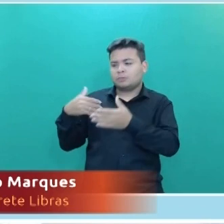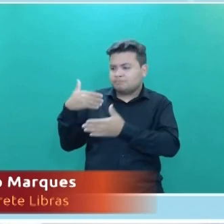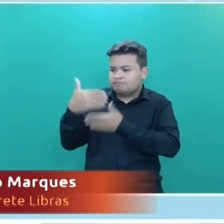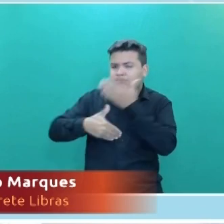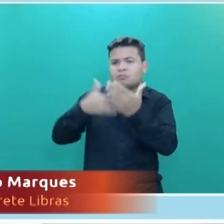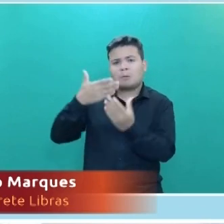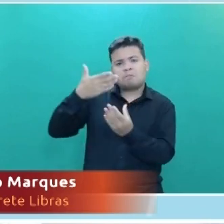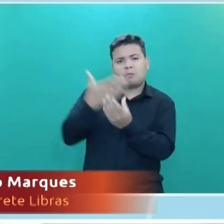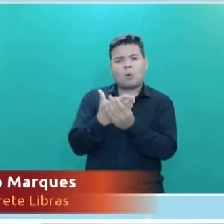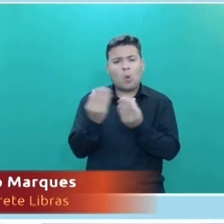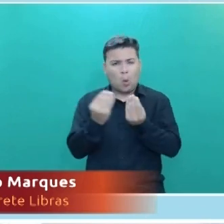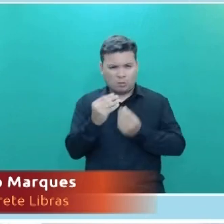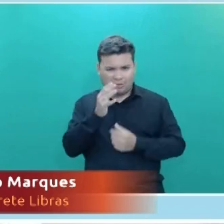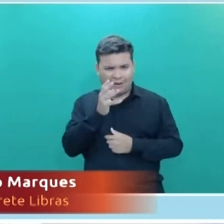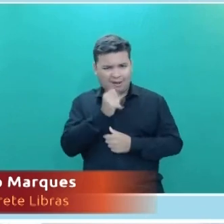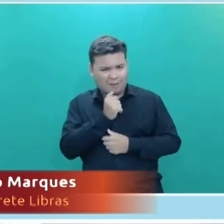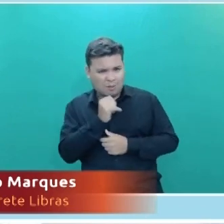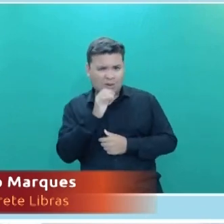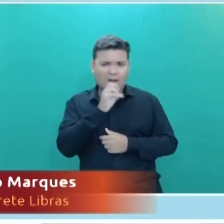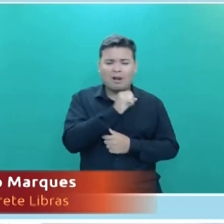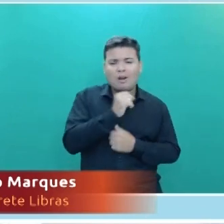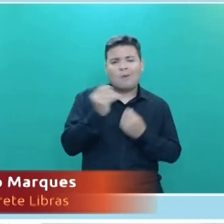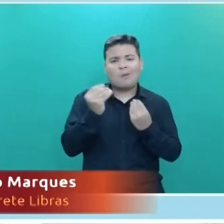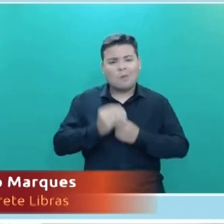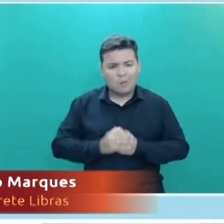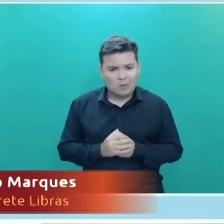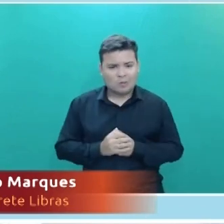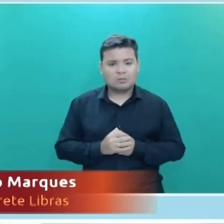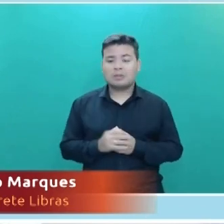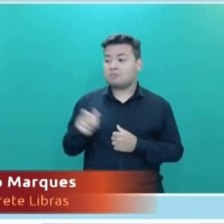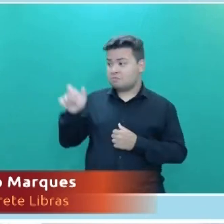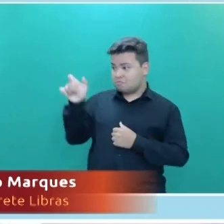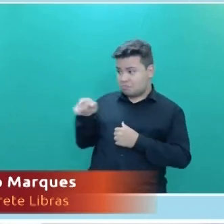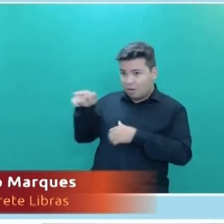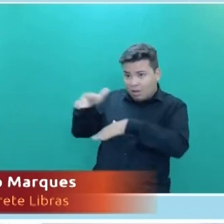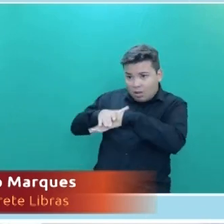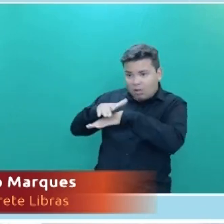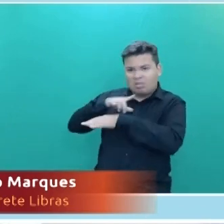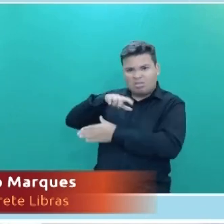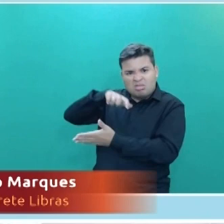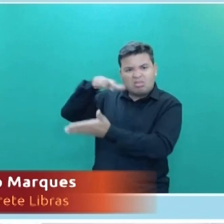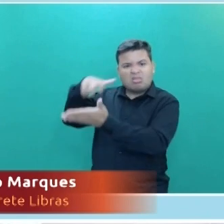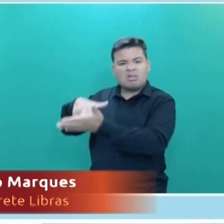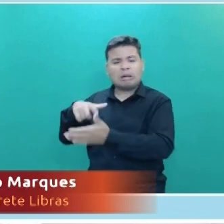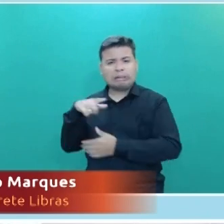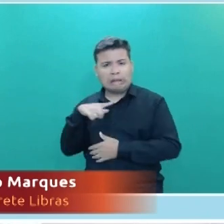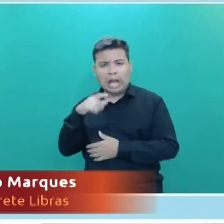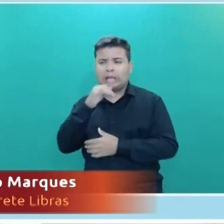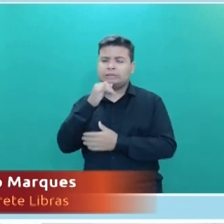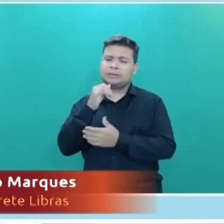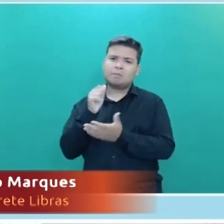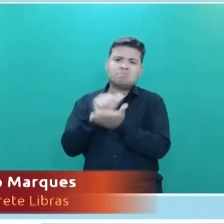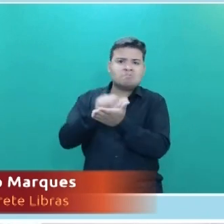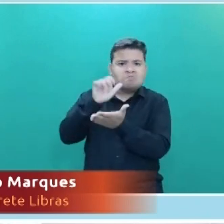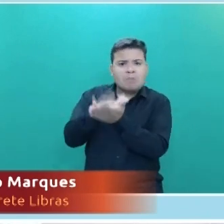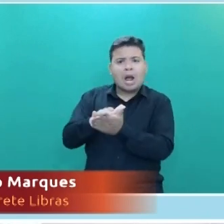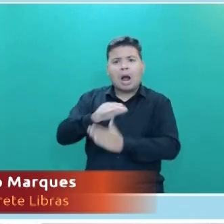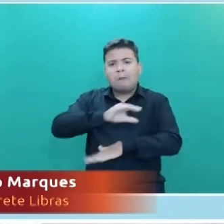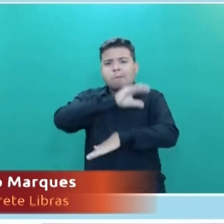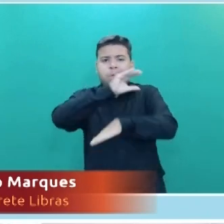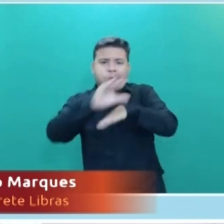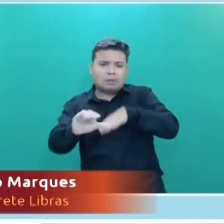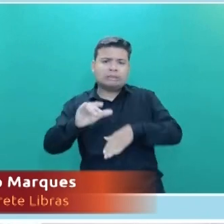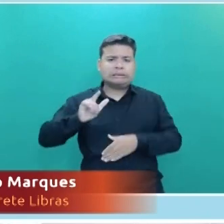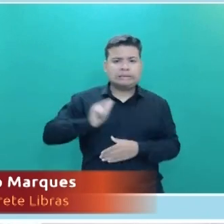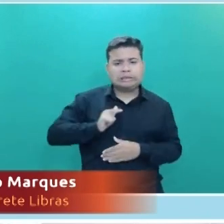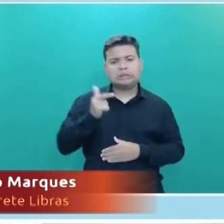muito, essas pessoas, elas recebem penalidades ou têm que pagar indenizações? Como é que a justiça tem caminhado no sentido